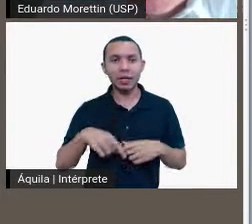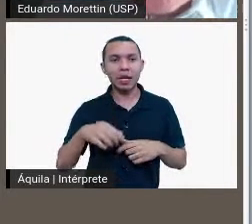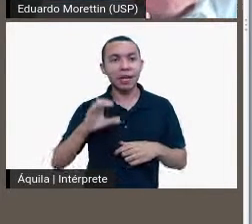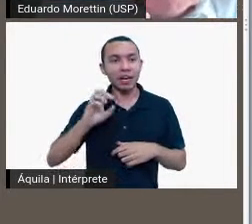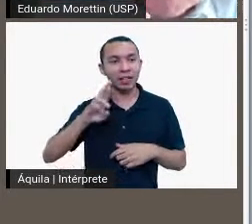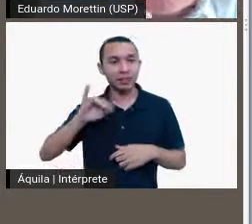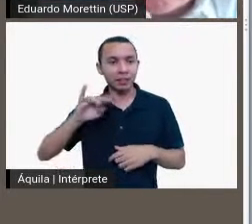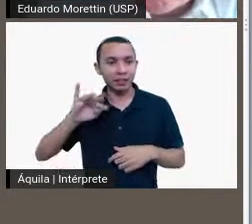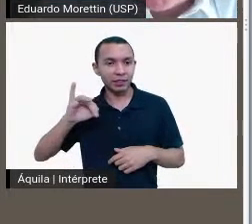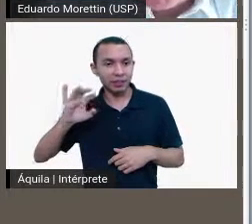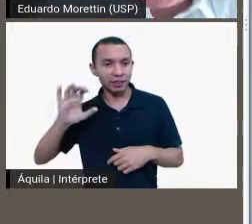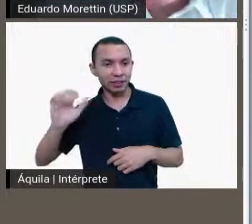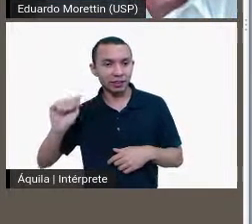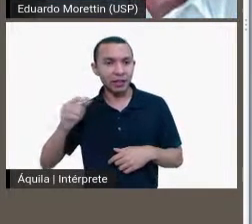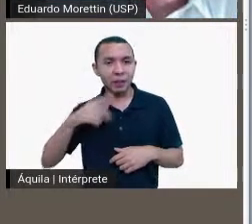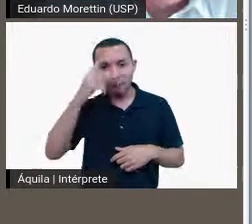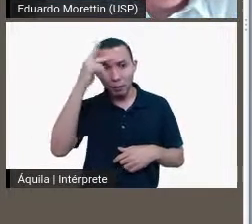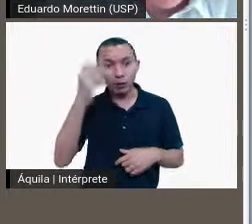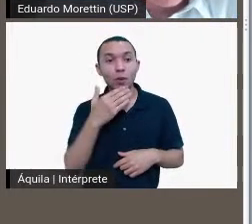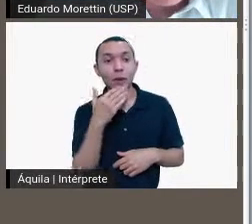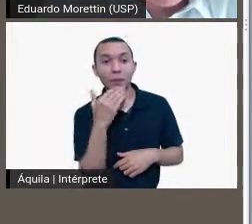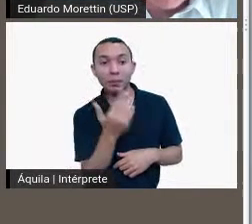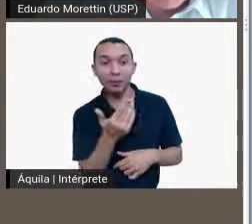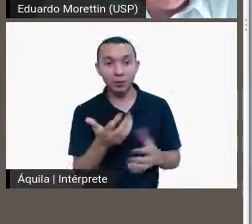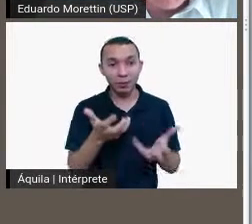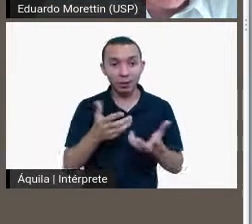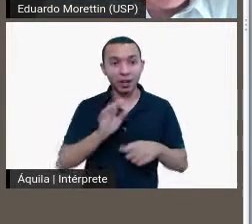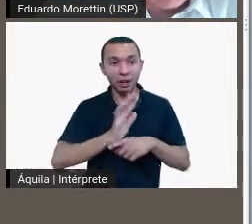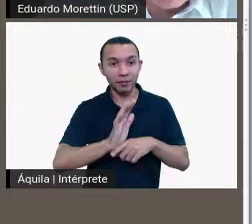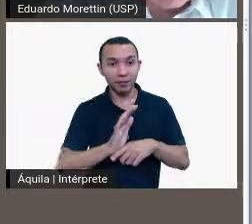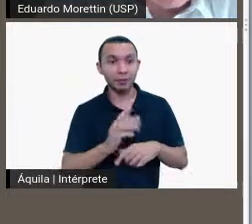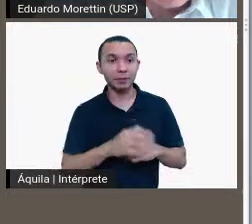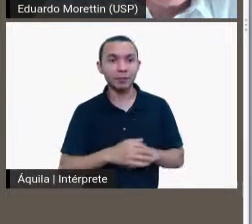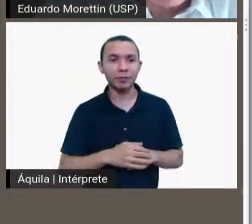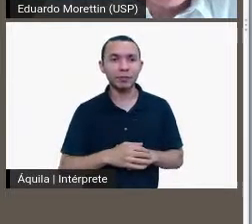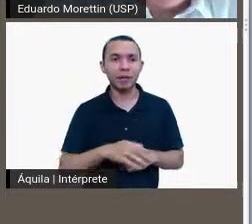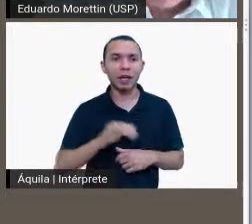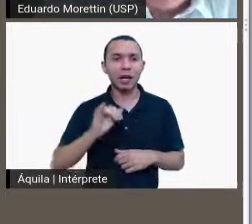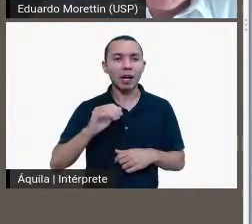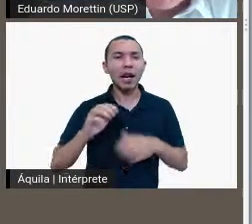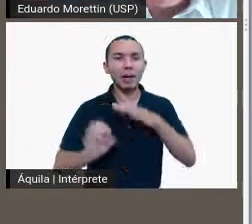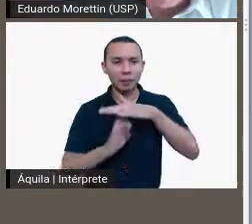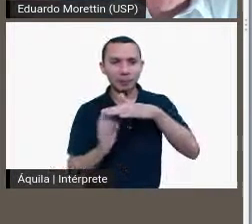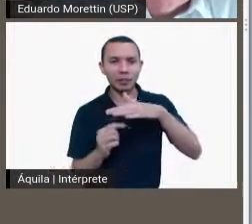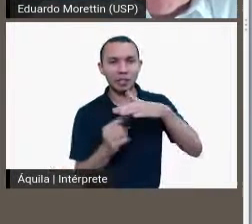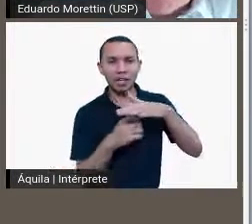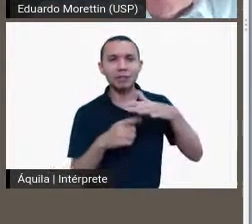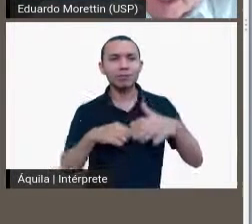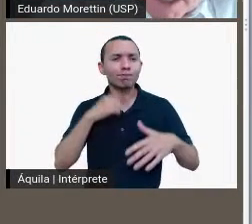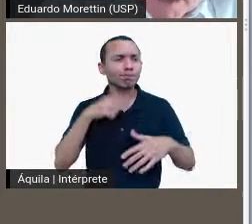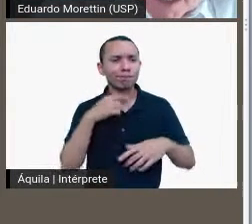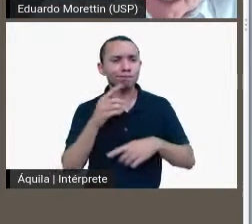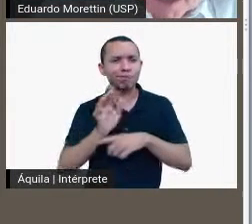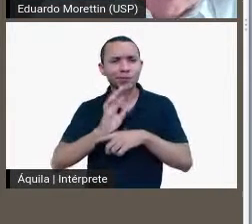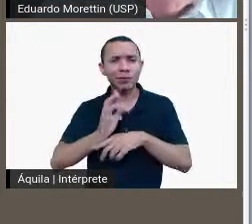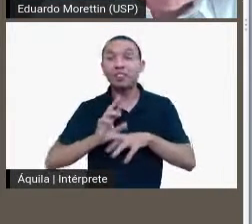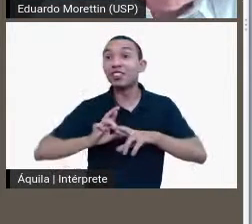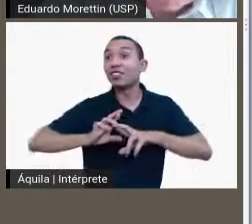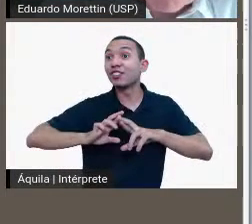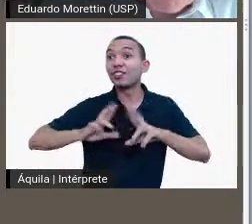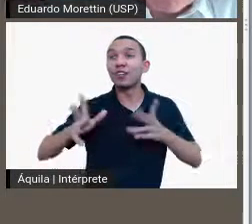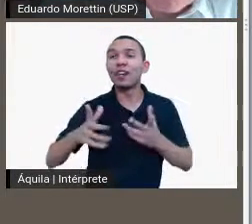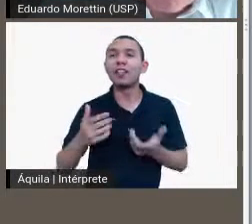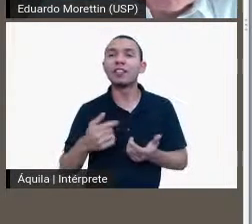que encomendaram os filmes. Ao final, a Independência Filme não conseguiu fazer um cinema diferente daquele que